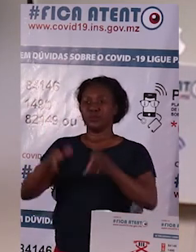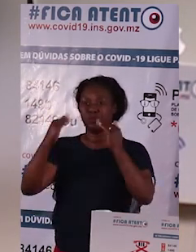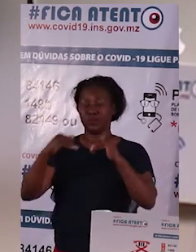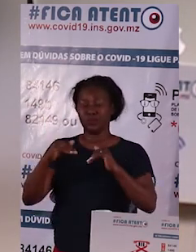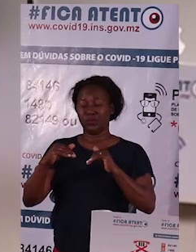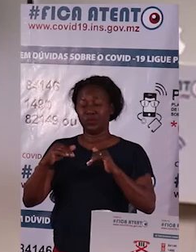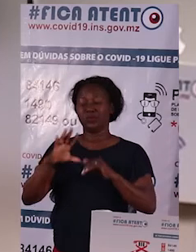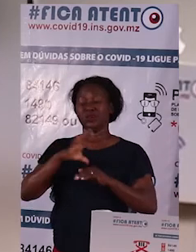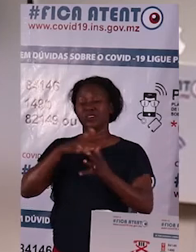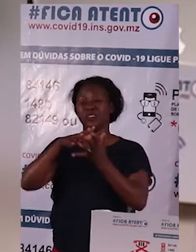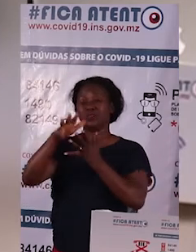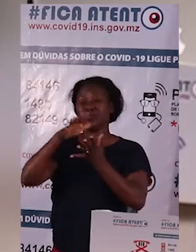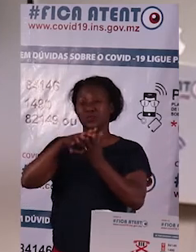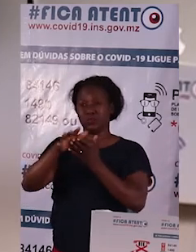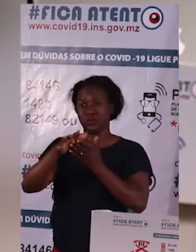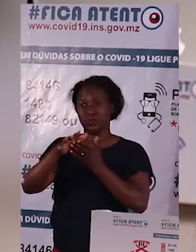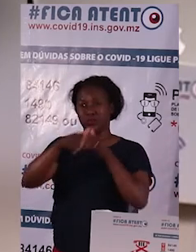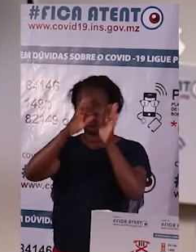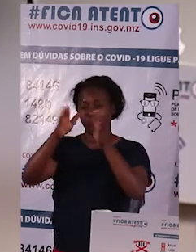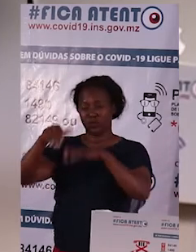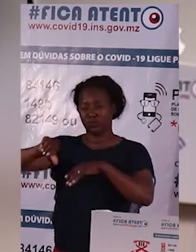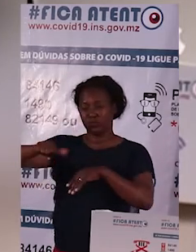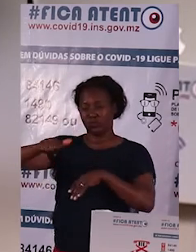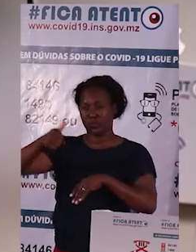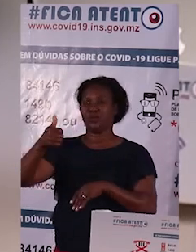Aqui são as características dos recuperados